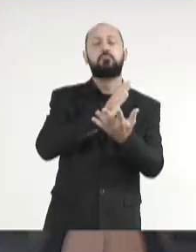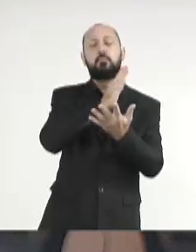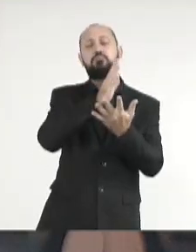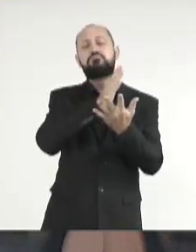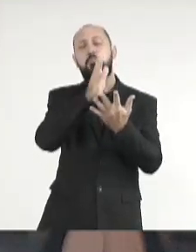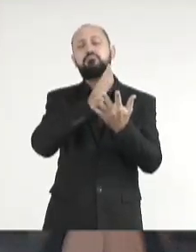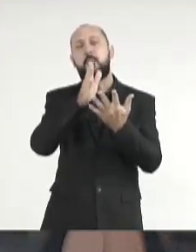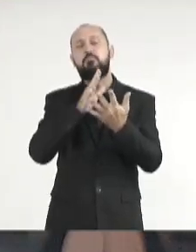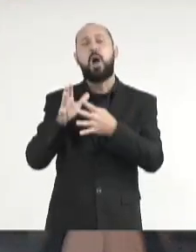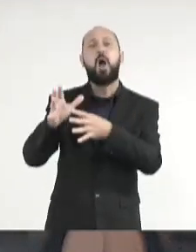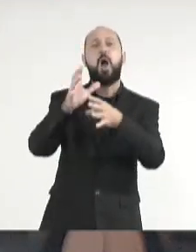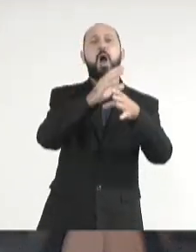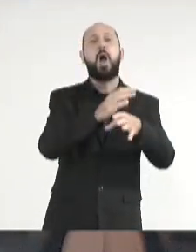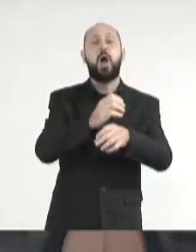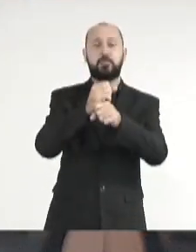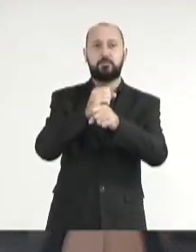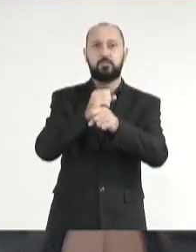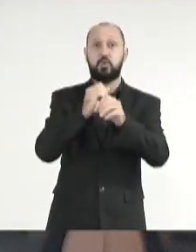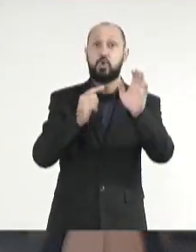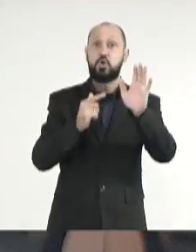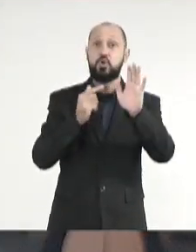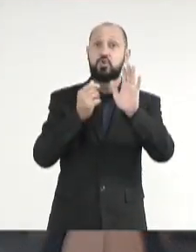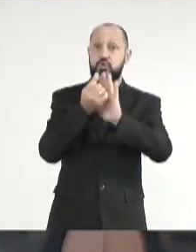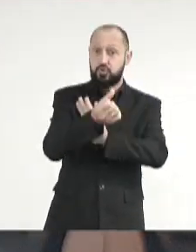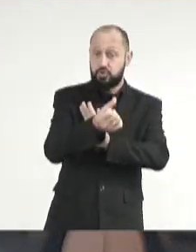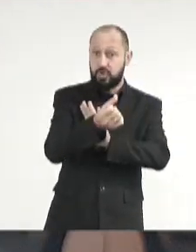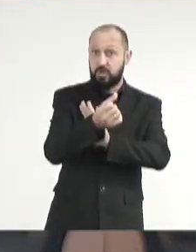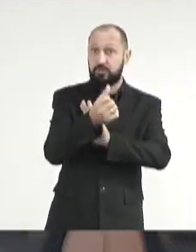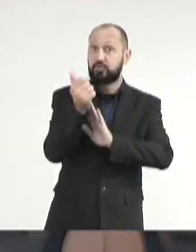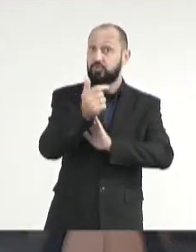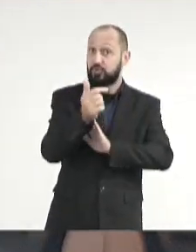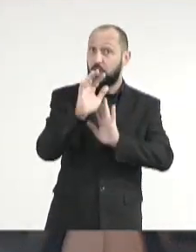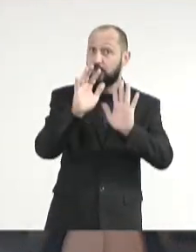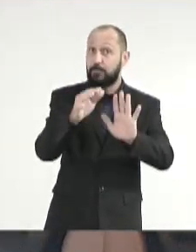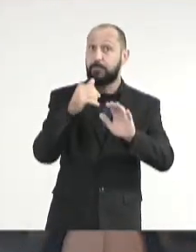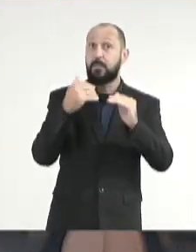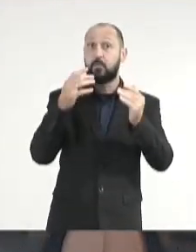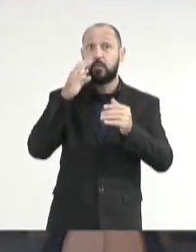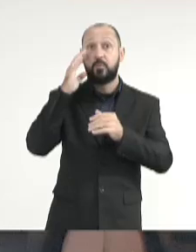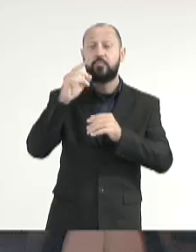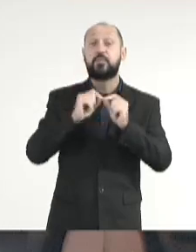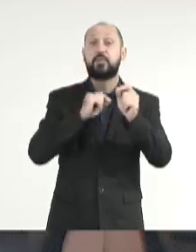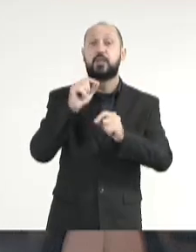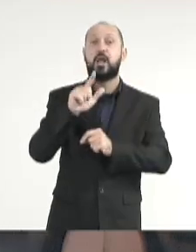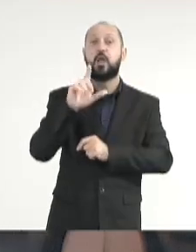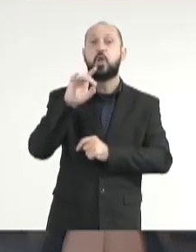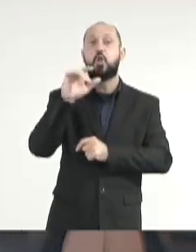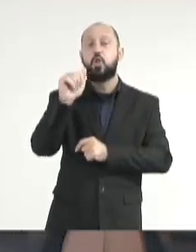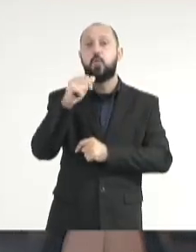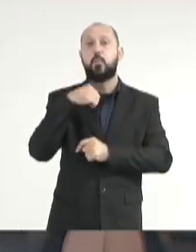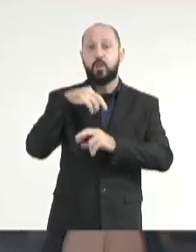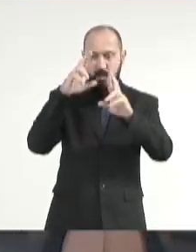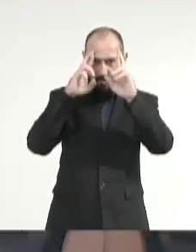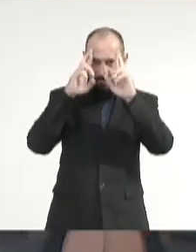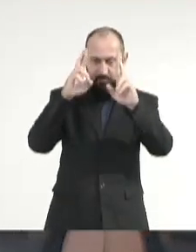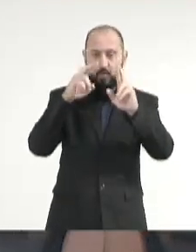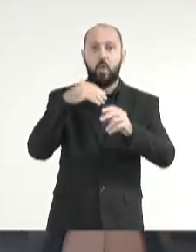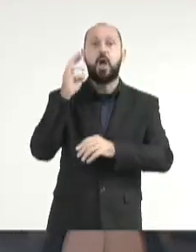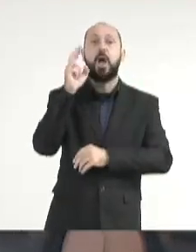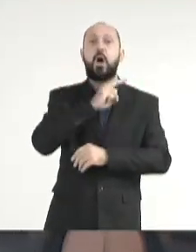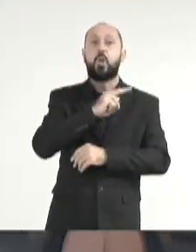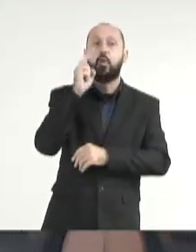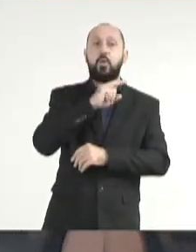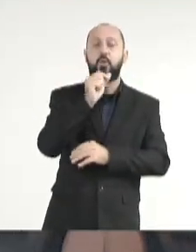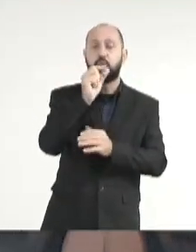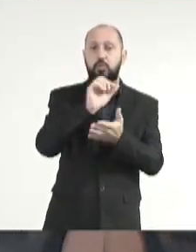o orçamento que vai tramitar no segundo semestre aqui na Assembleia, que princípios a LOA tem que respeitar, quais são as prioridades